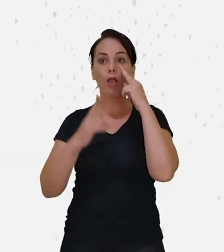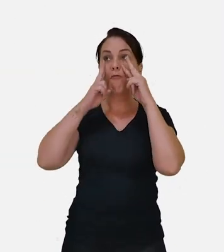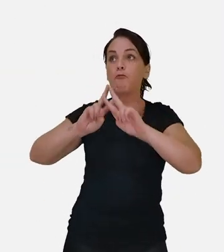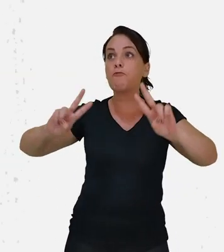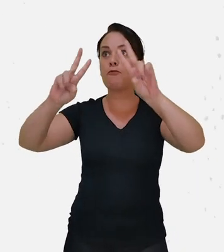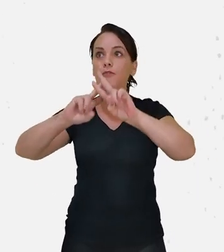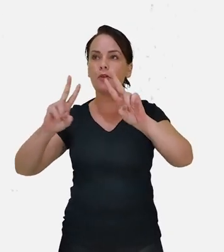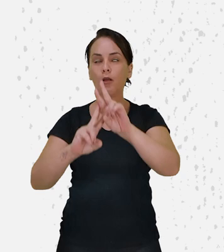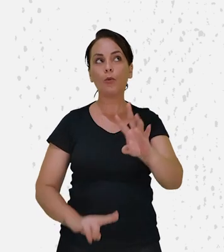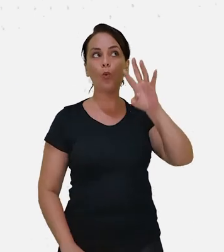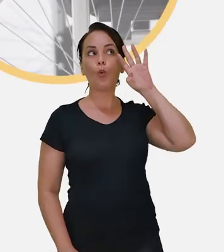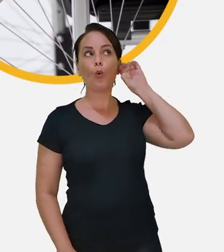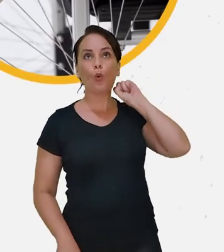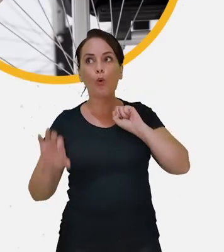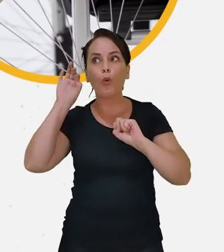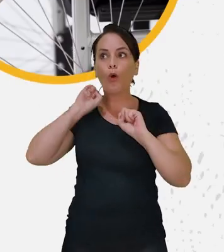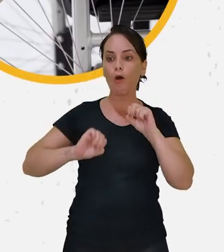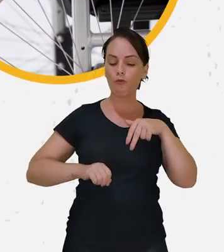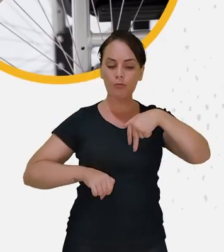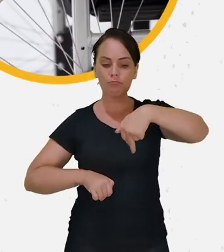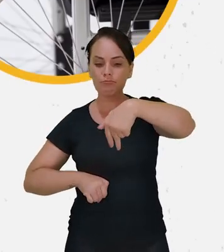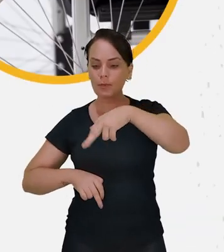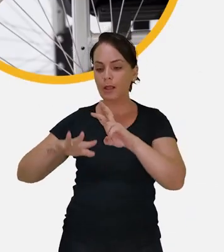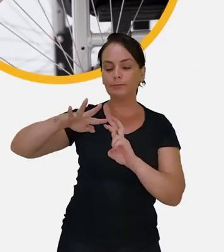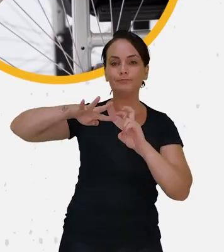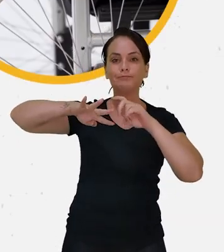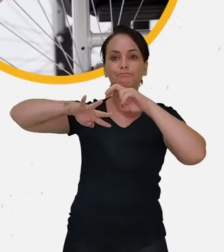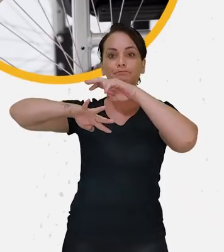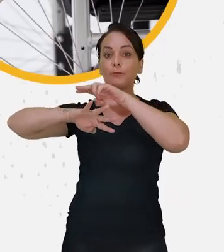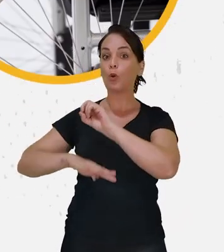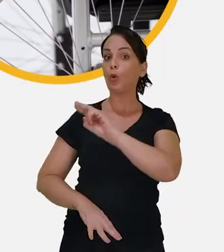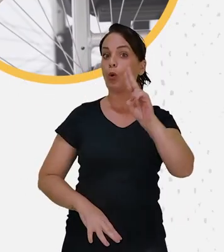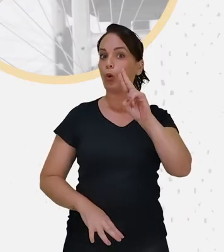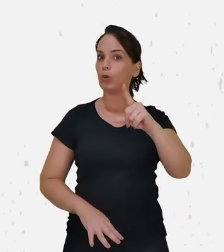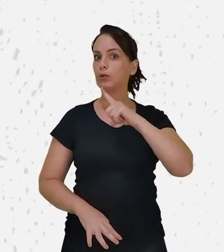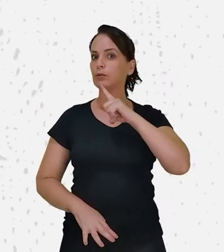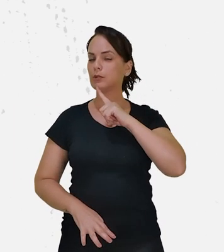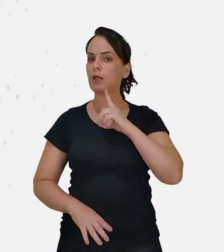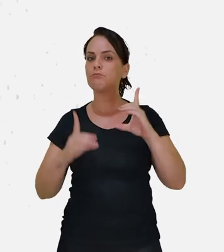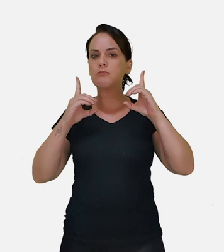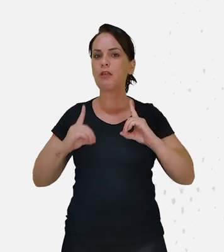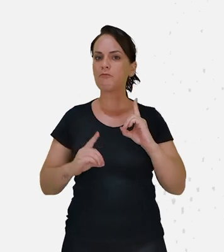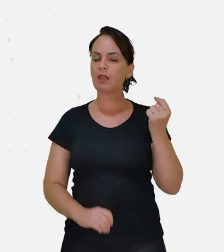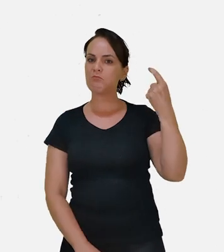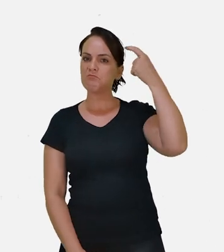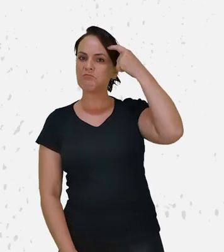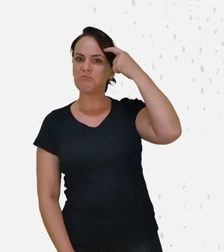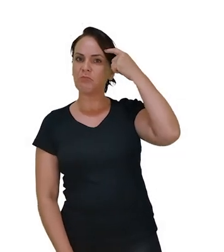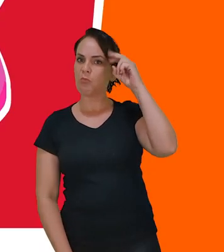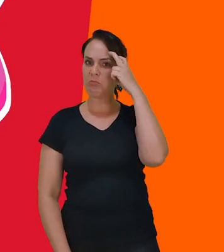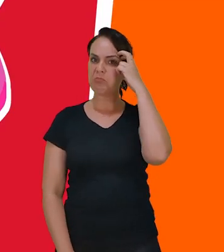enxergar, ouvir, caminhar, subir escadas ou possuir deficiência mental ou